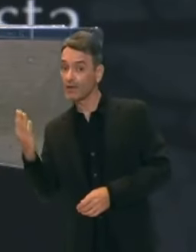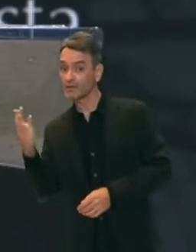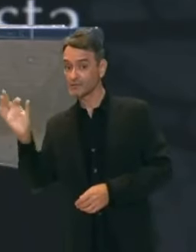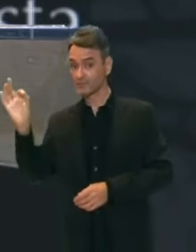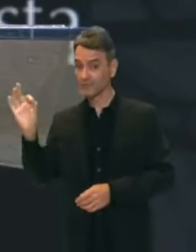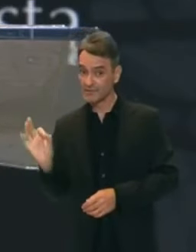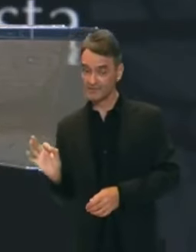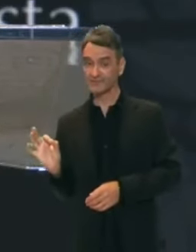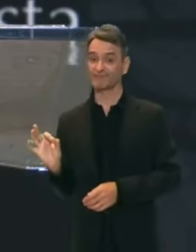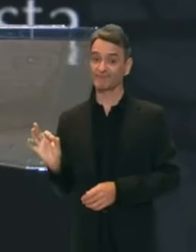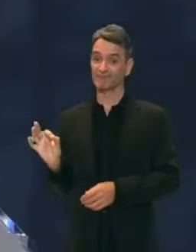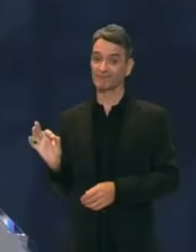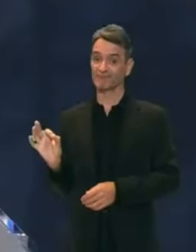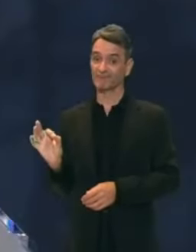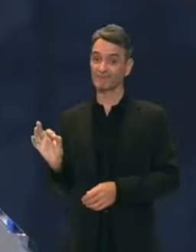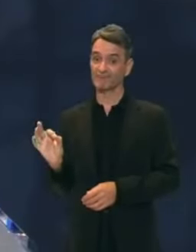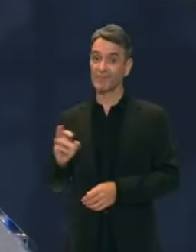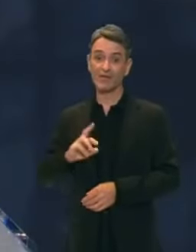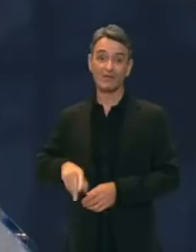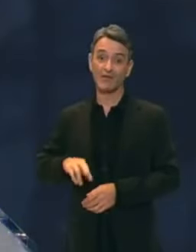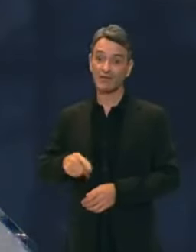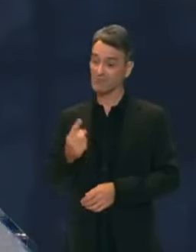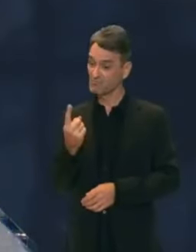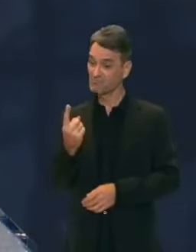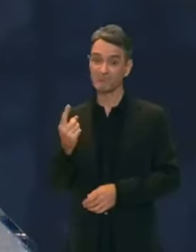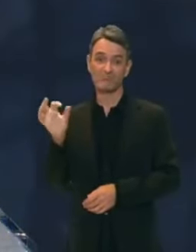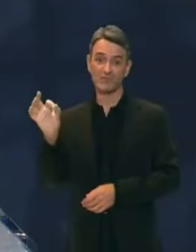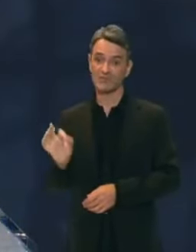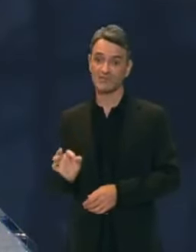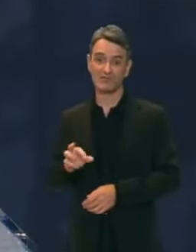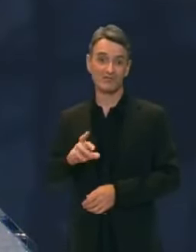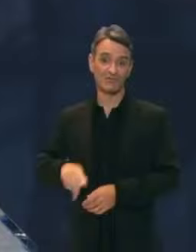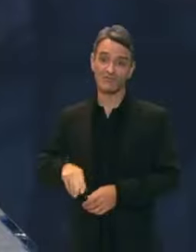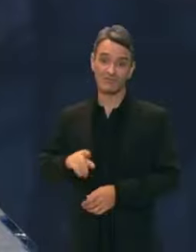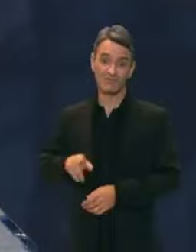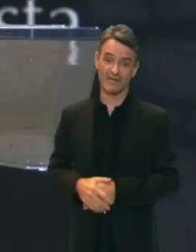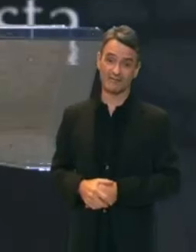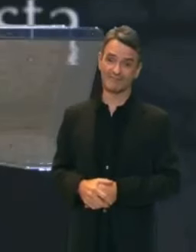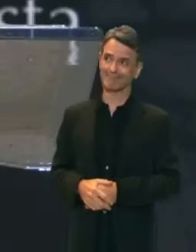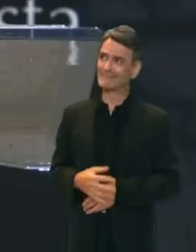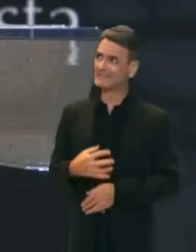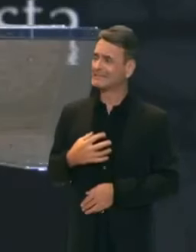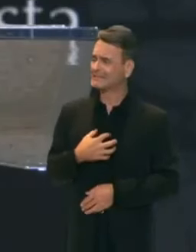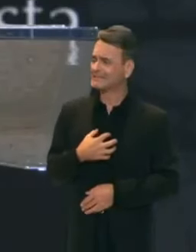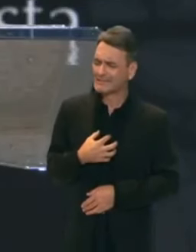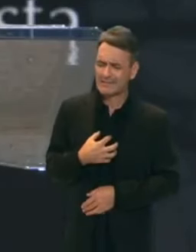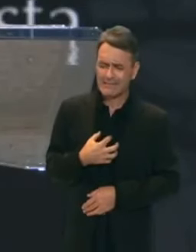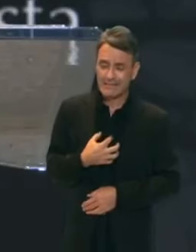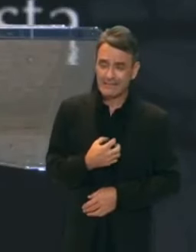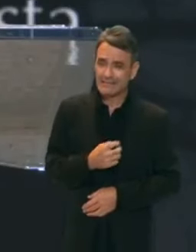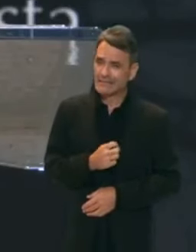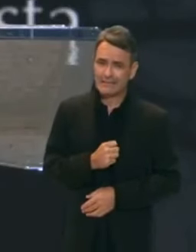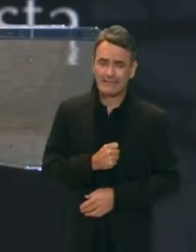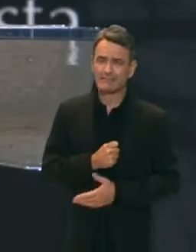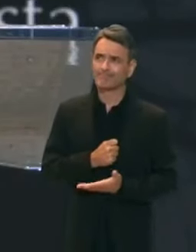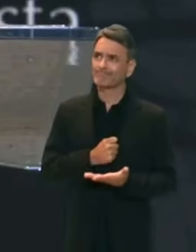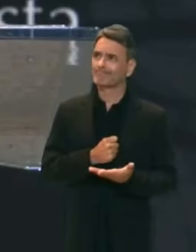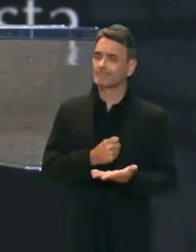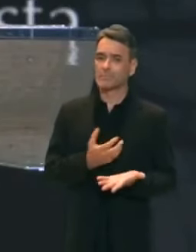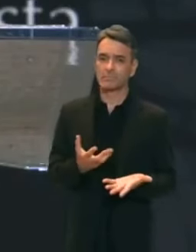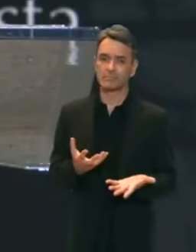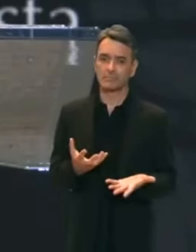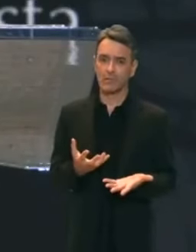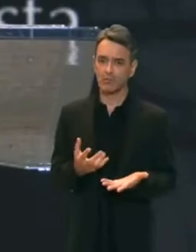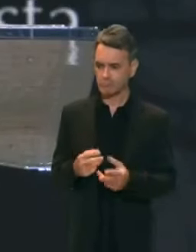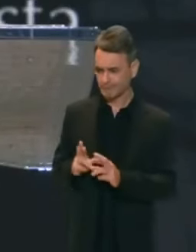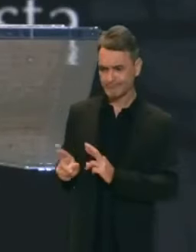0,04%. Não é nem 1%. E isso para mim dói no meu coração. E é interessante porque eu comecei a